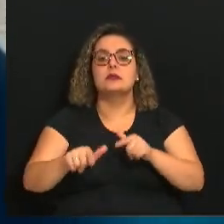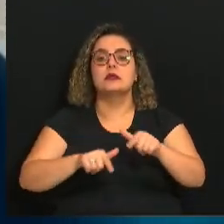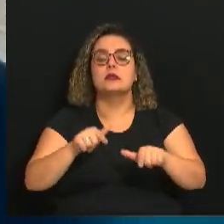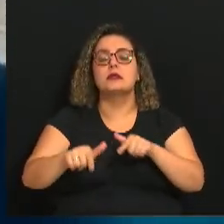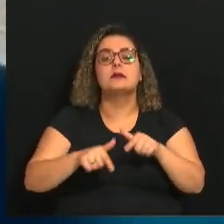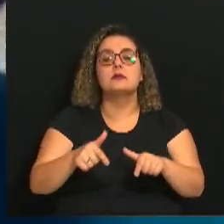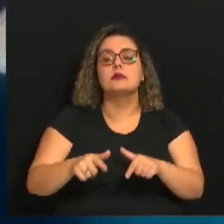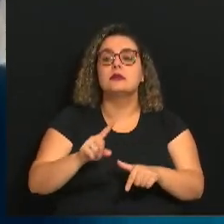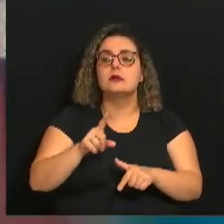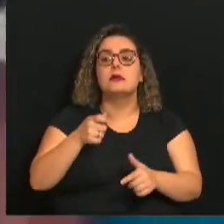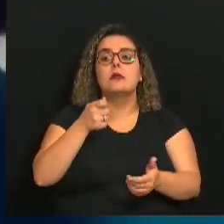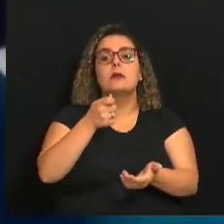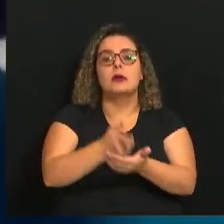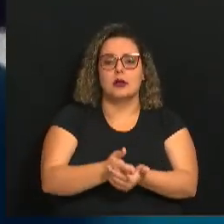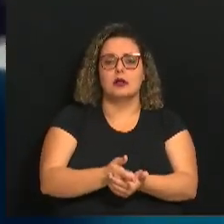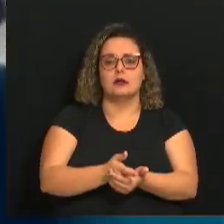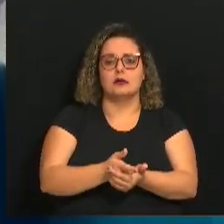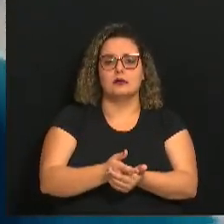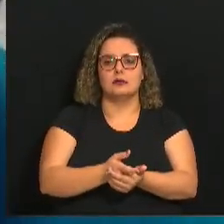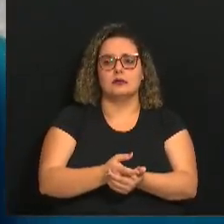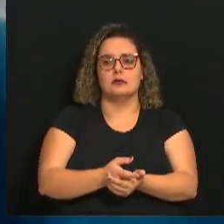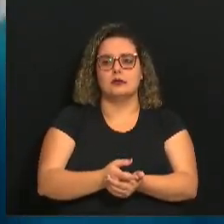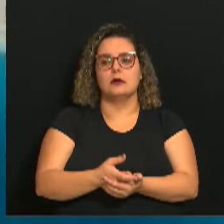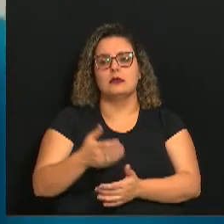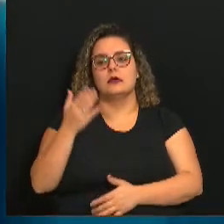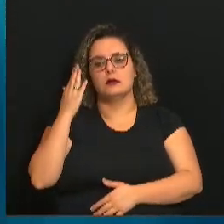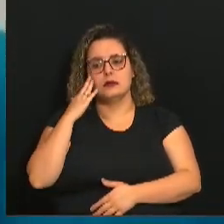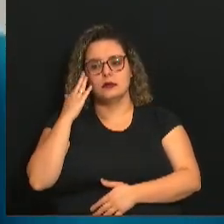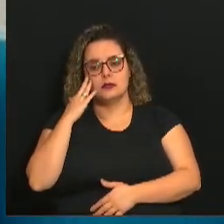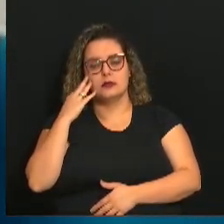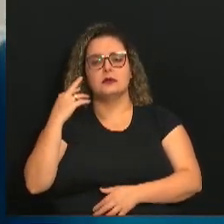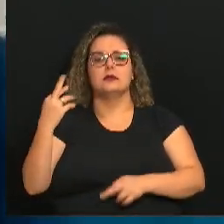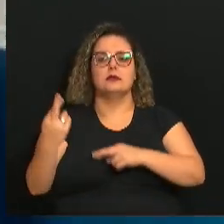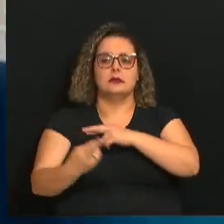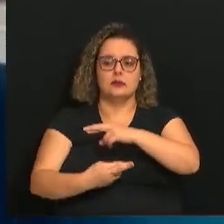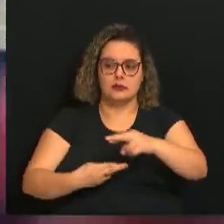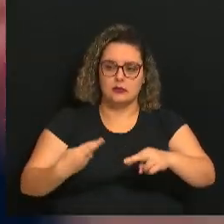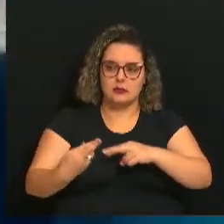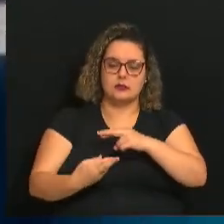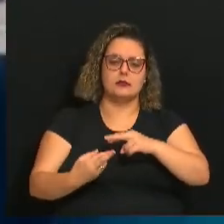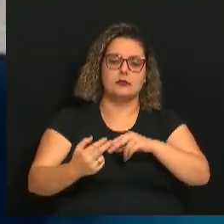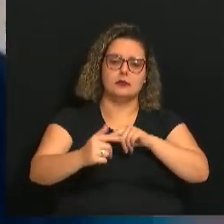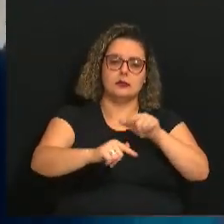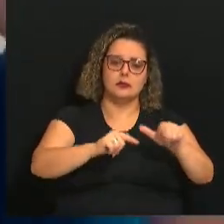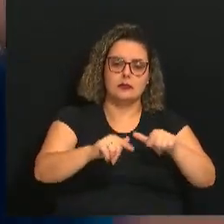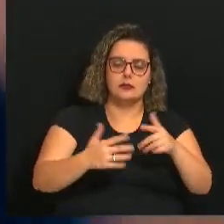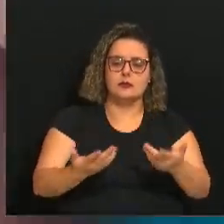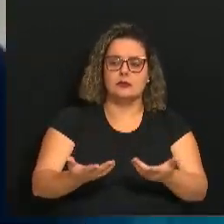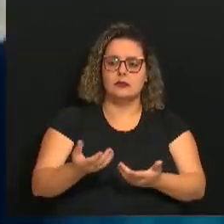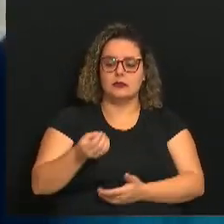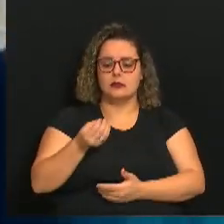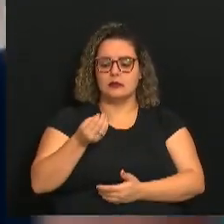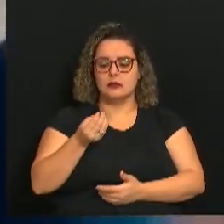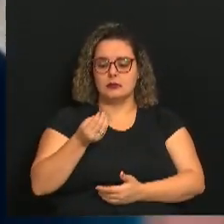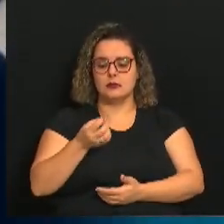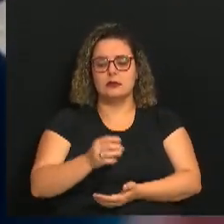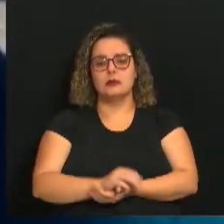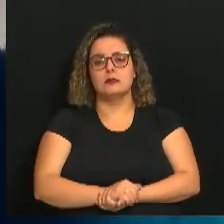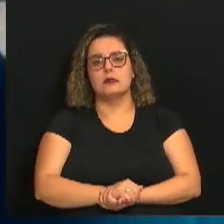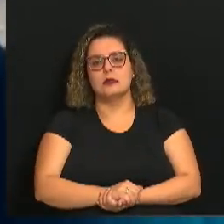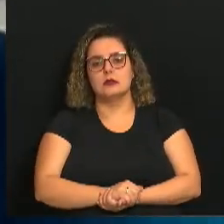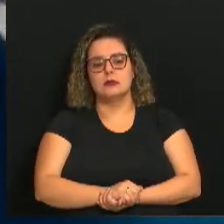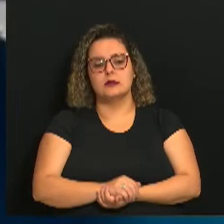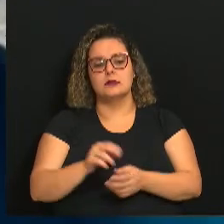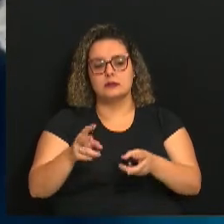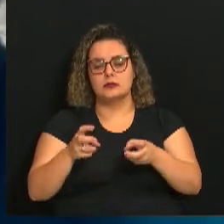as verbas rescisórias. Eu sei que foi uma relação da empresa com os trabalhadores, mas veja, gente, né, eu estou falando